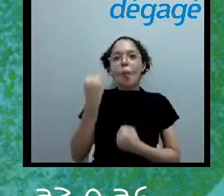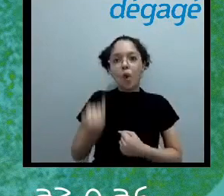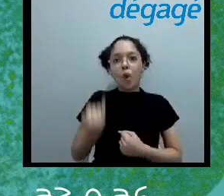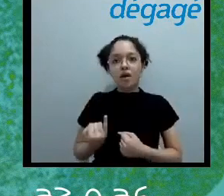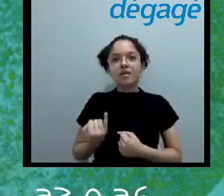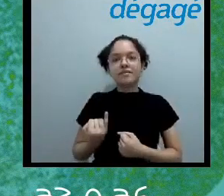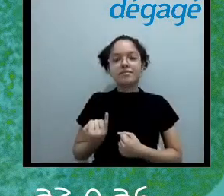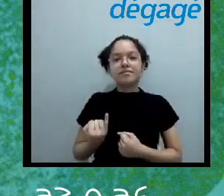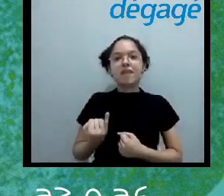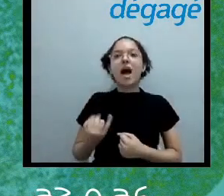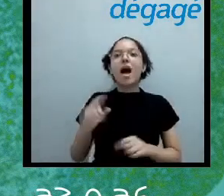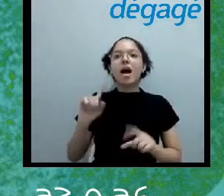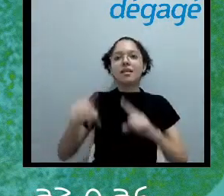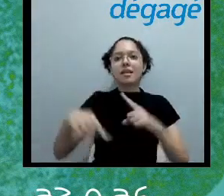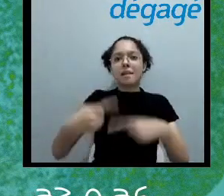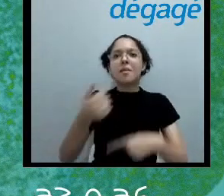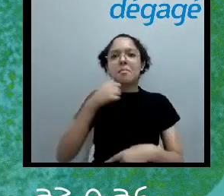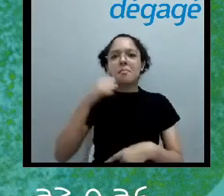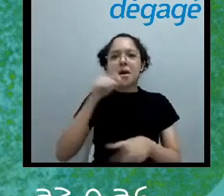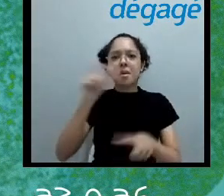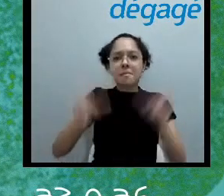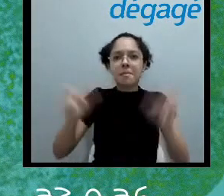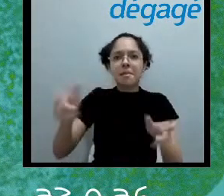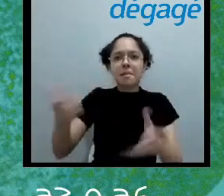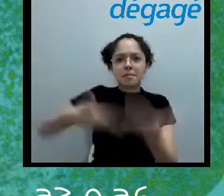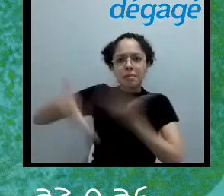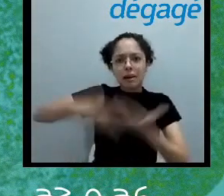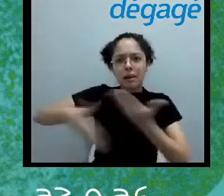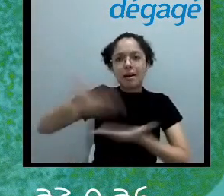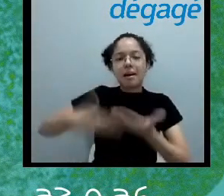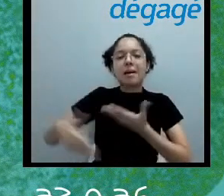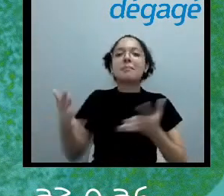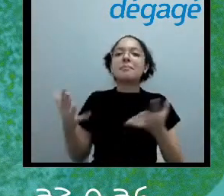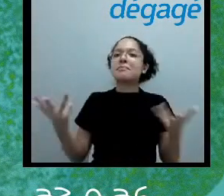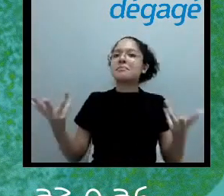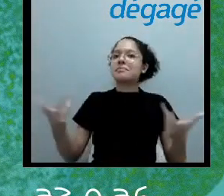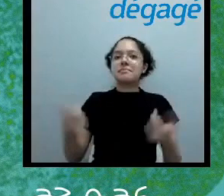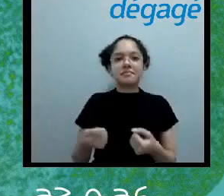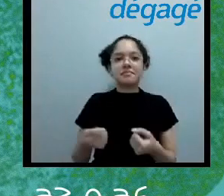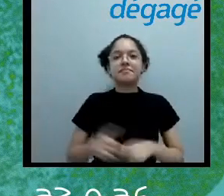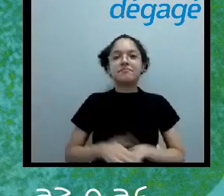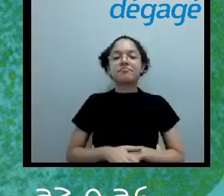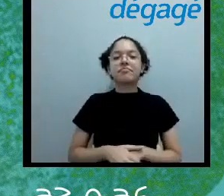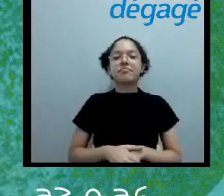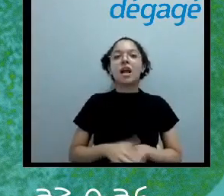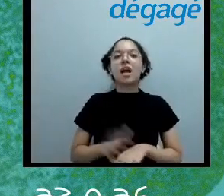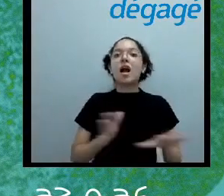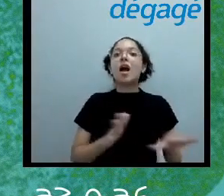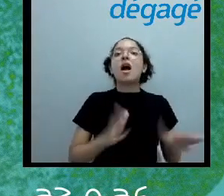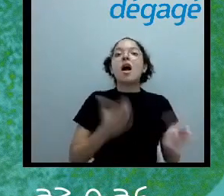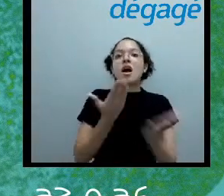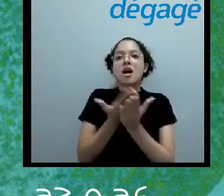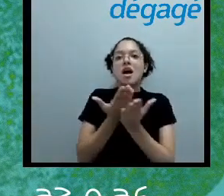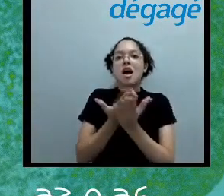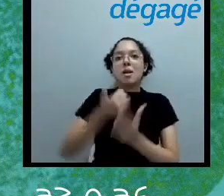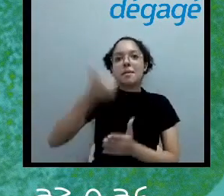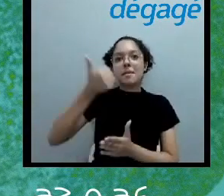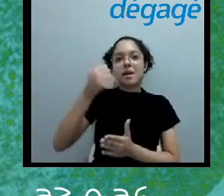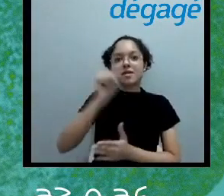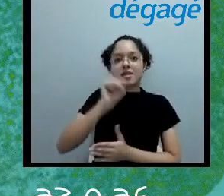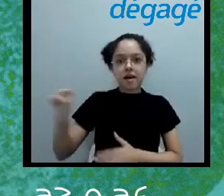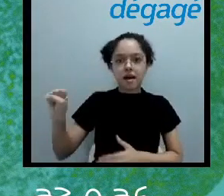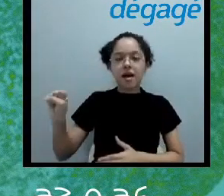juntas. E aí as aulas no primeiro semestre fugiram um pouco, né, do nosso planejamento inicial,